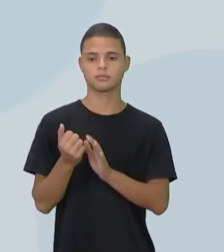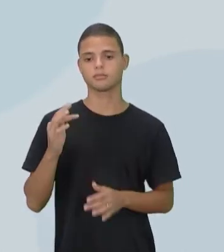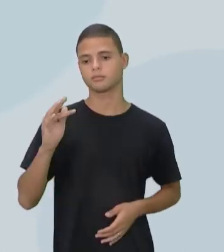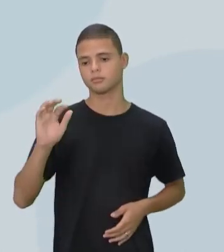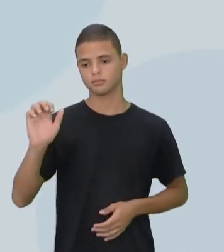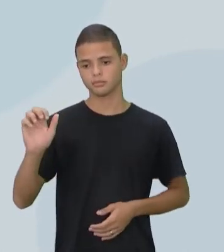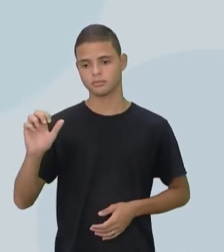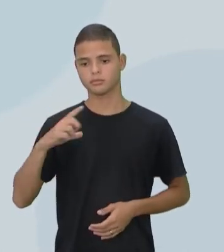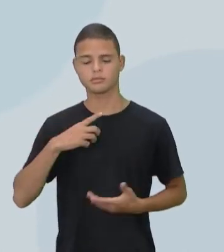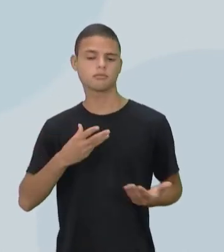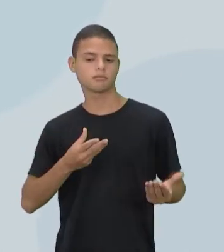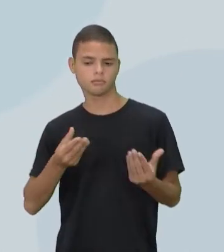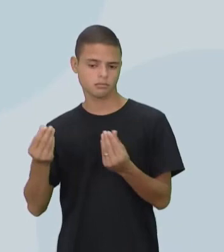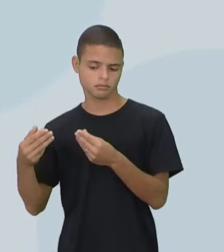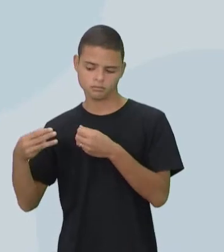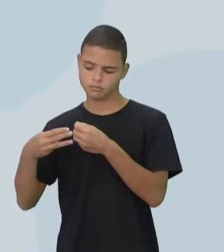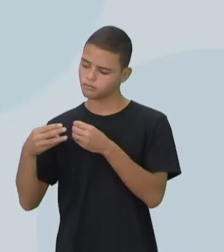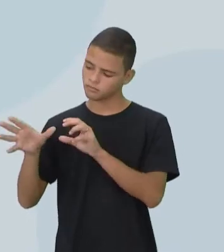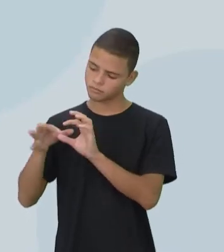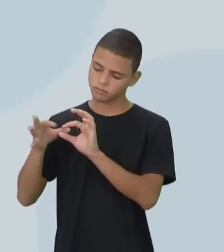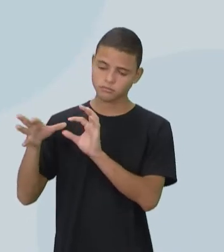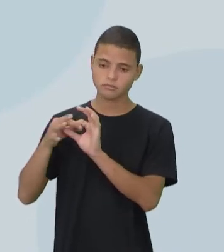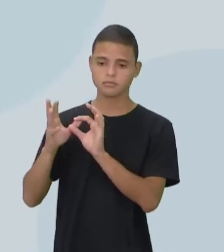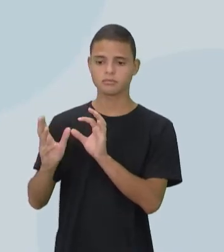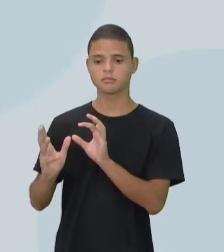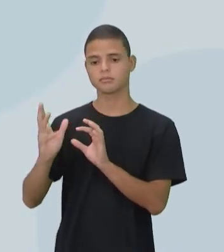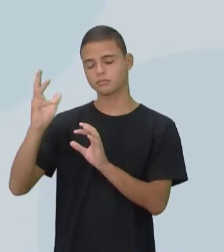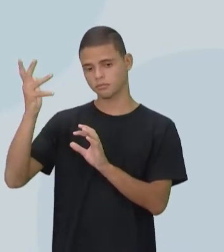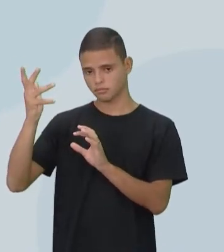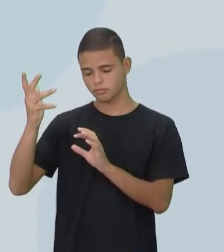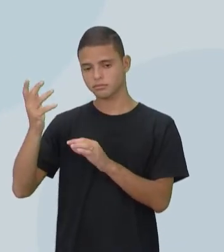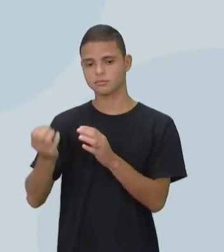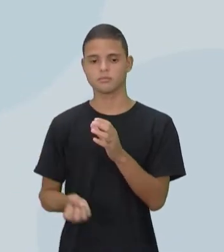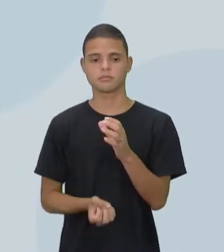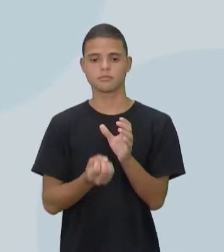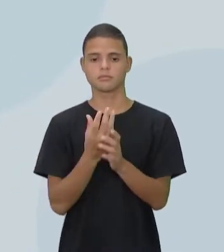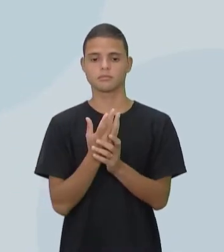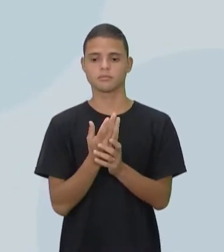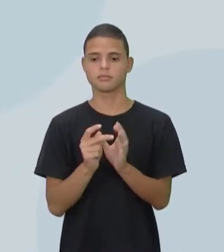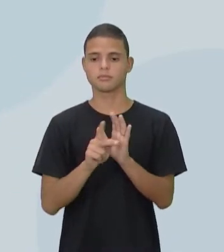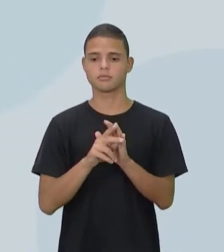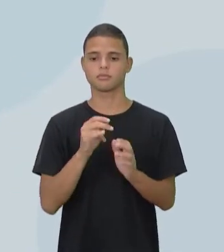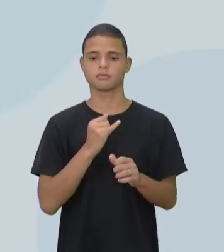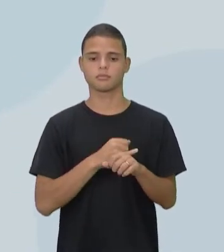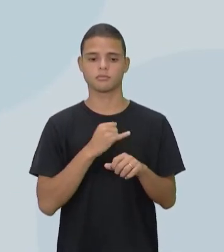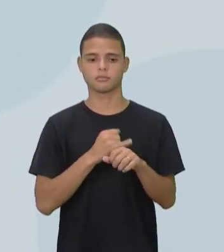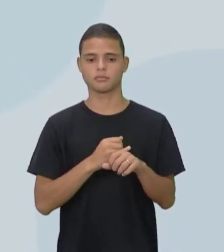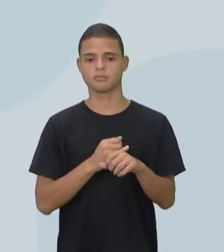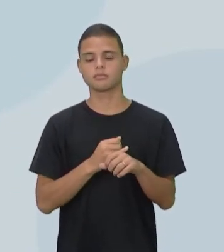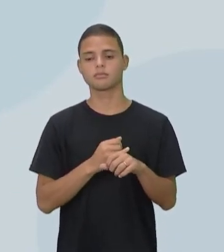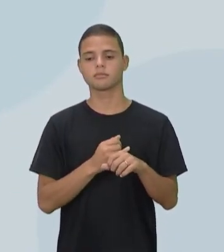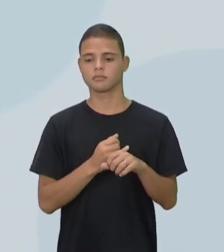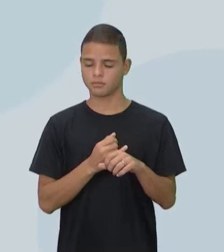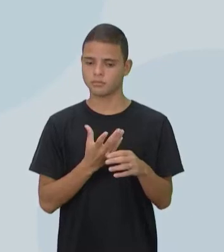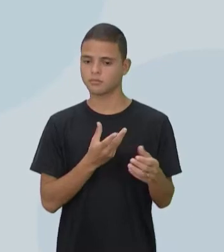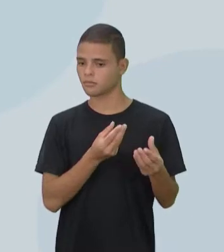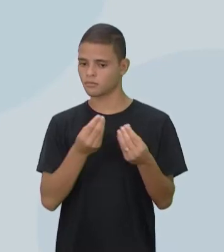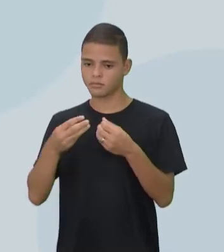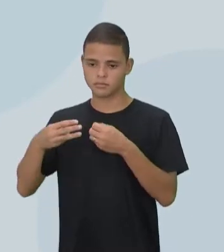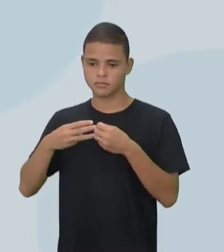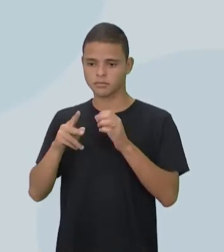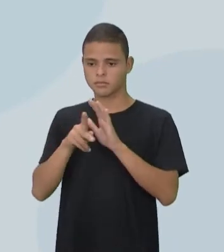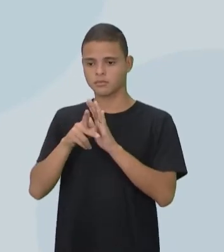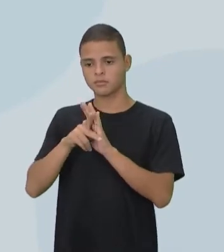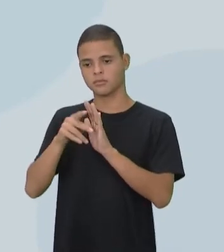um amontoado de átomos que acontece na formação dos metais. É um aglomerado de átomos do